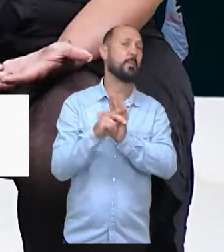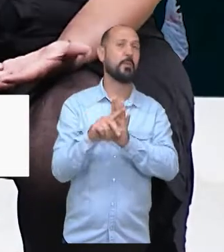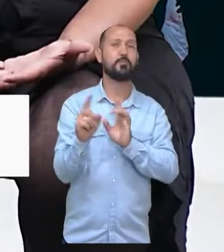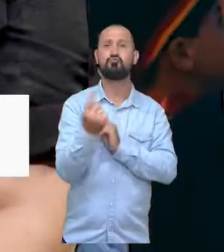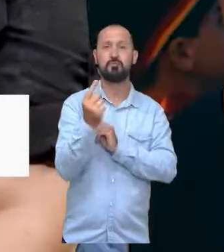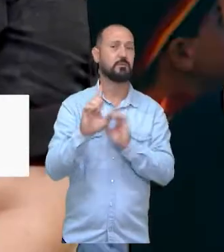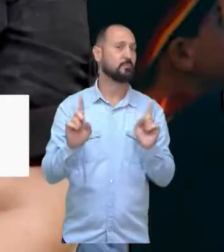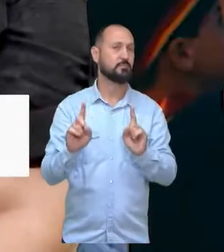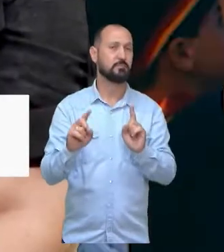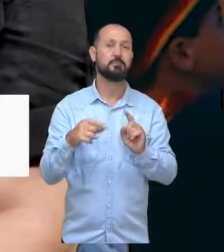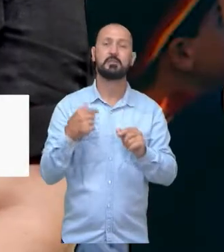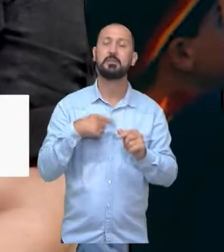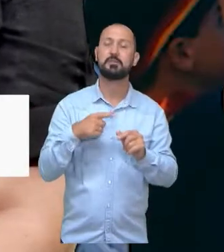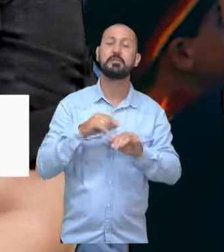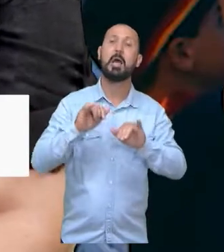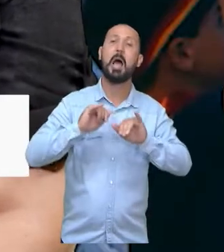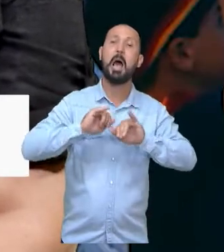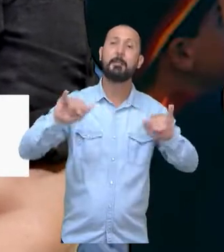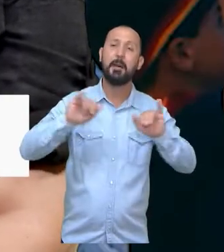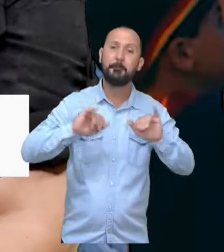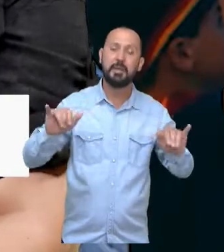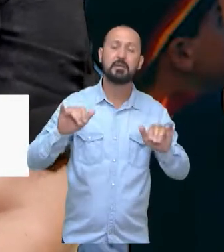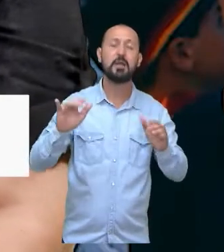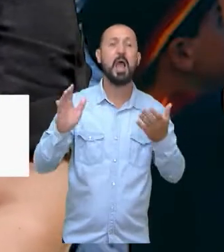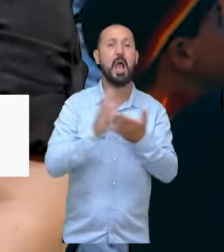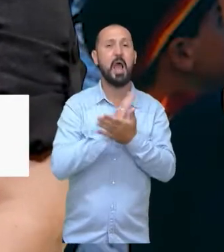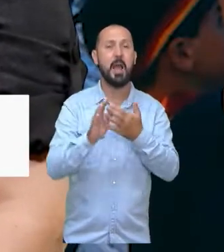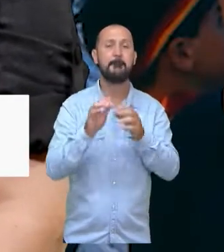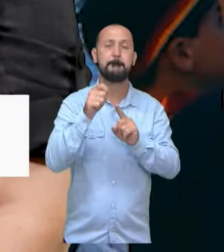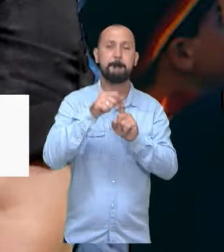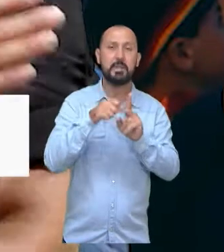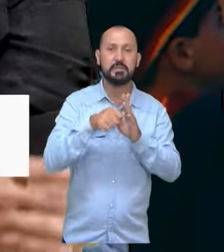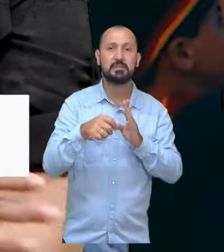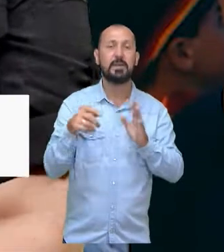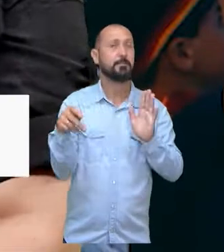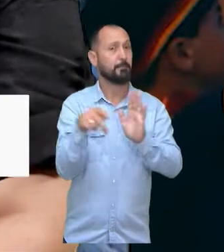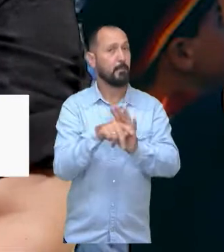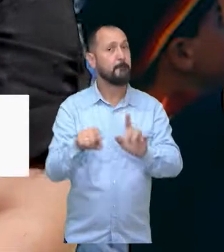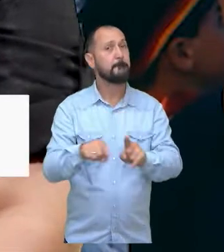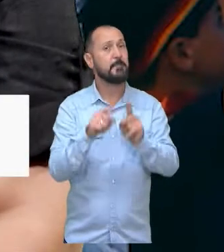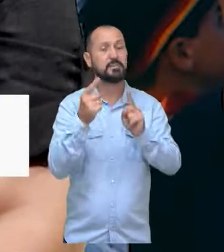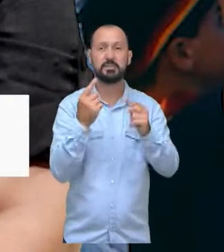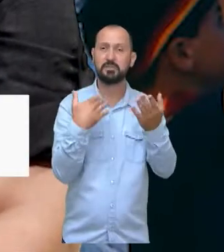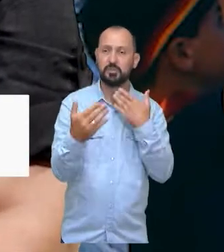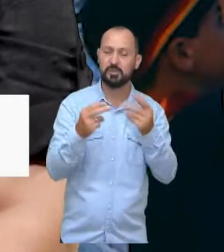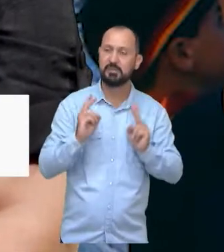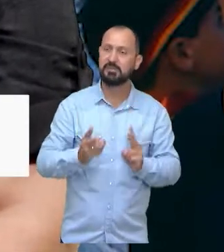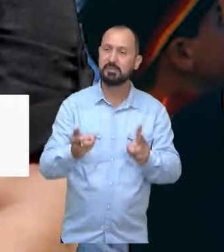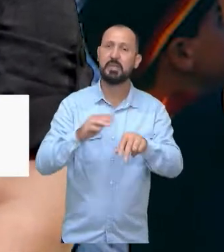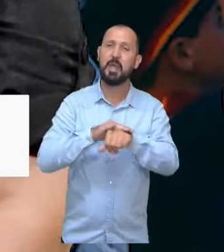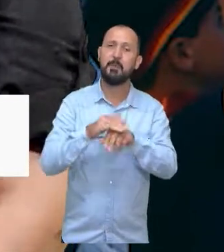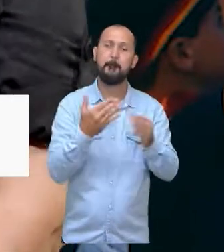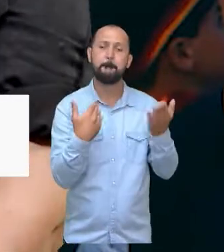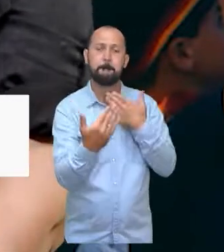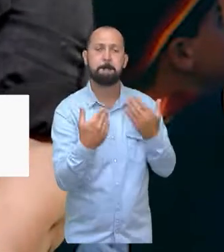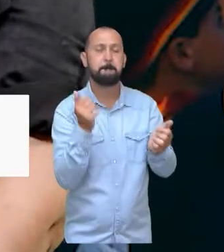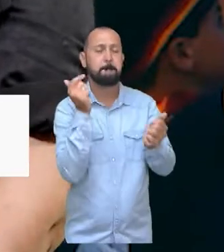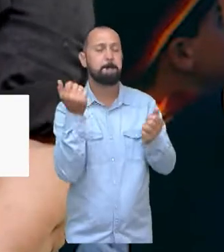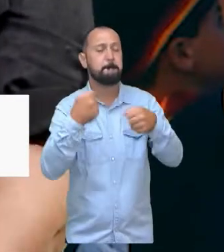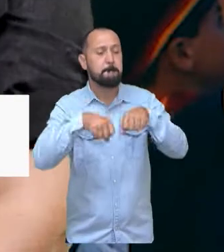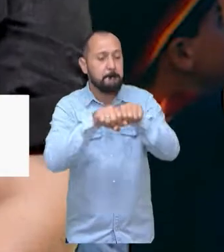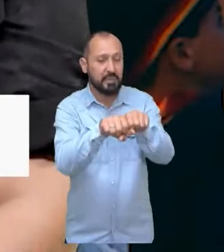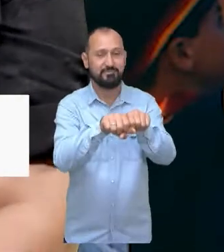gente trabalha, tem só as campanhas que acontecem em determinados meses específicos, mas esse diálogo é permanente justamente para a gente